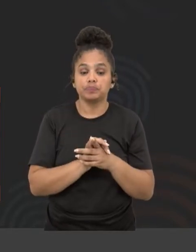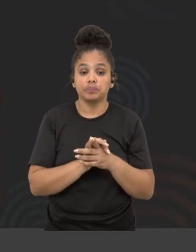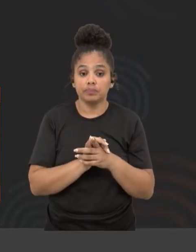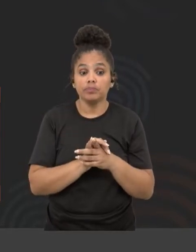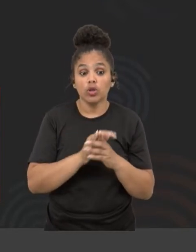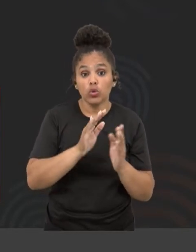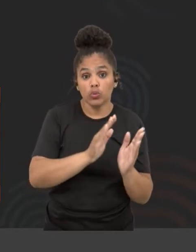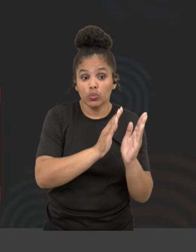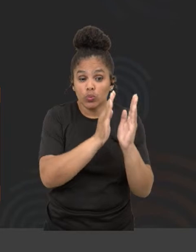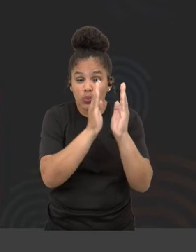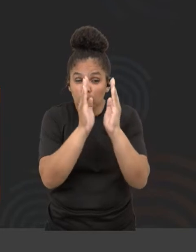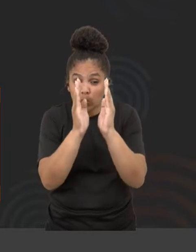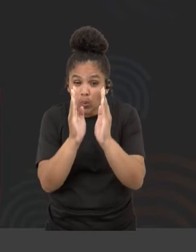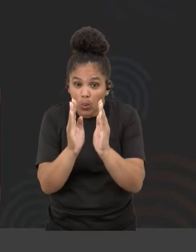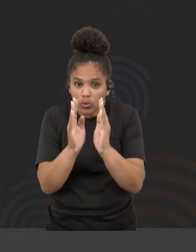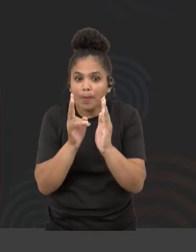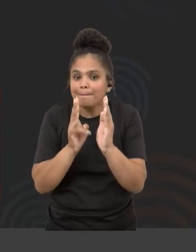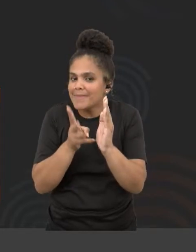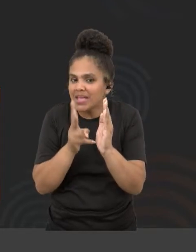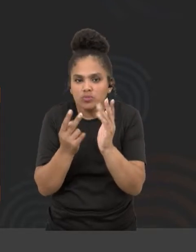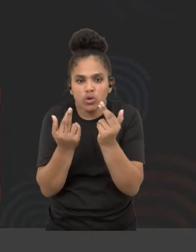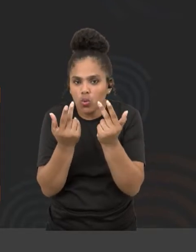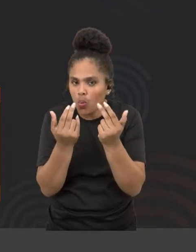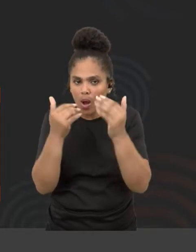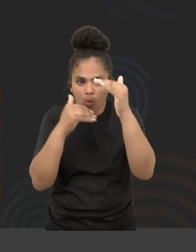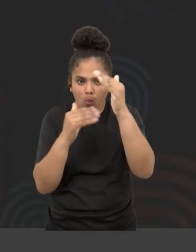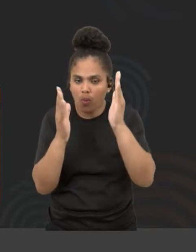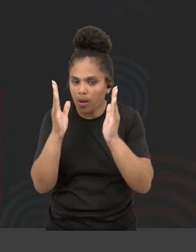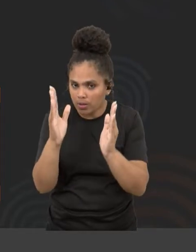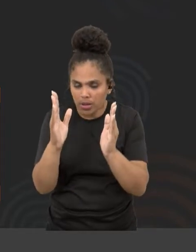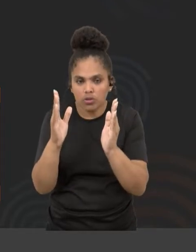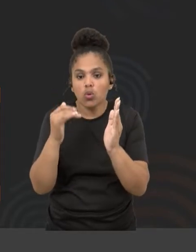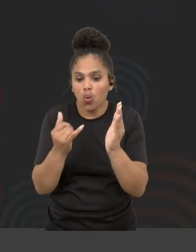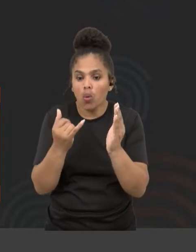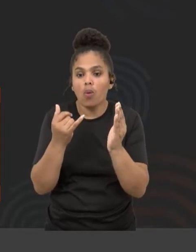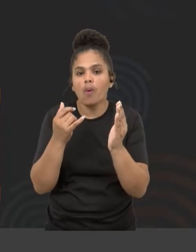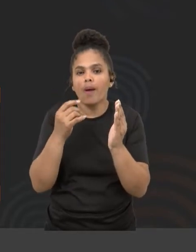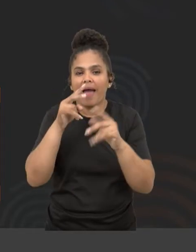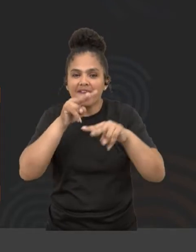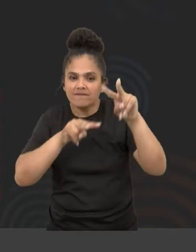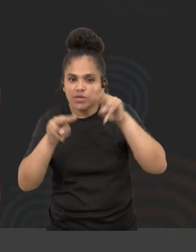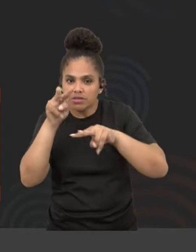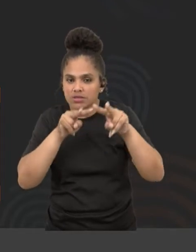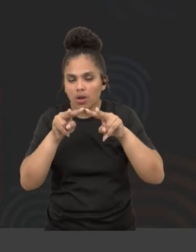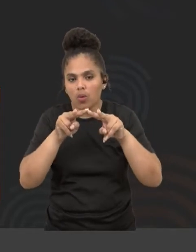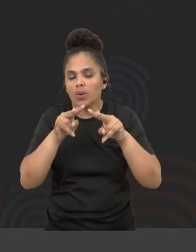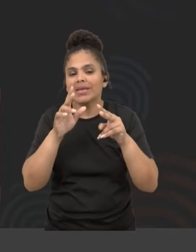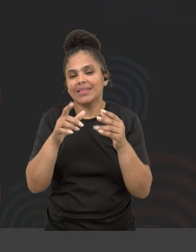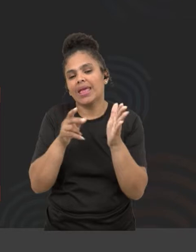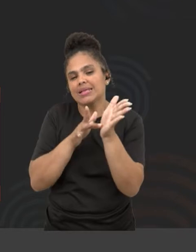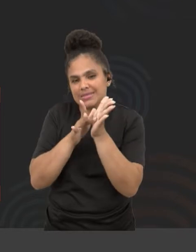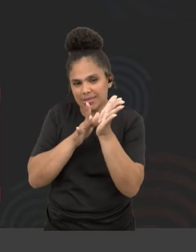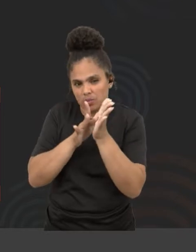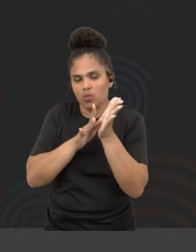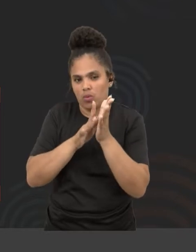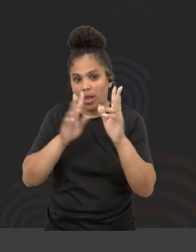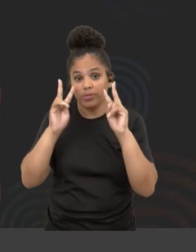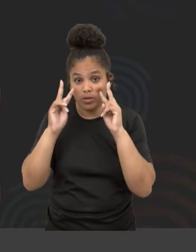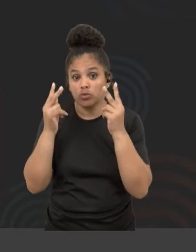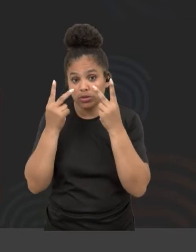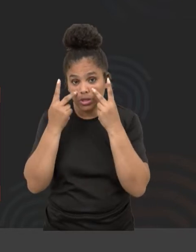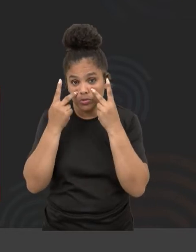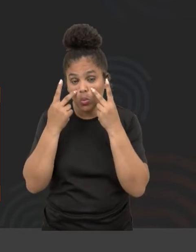Do outro lado, a gente tem o mesmo quadro, com uma visão simulando esse daltonismo, né? Uma forma de